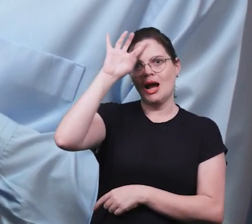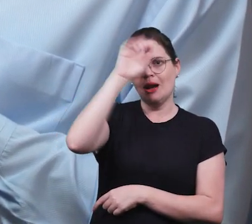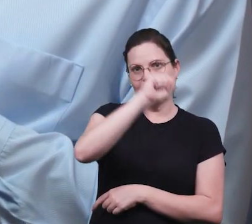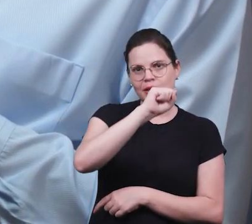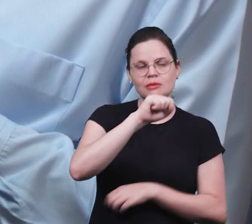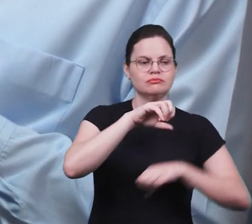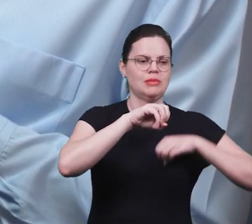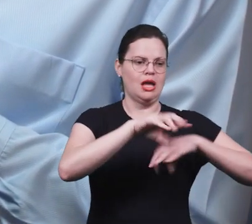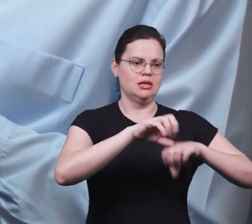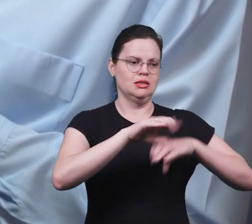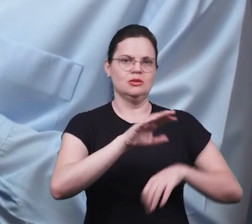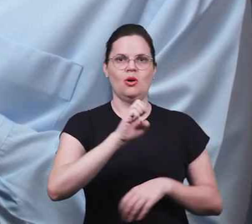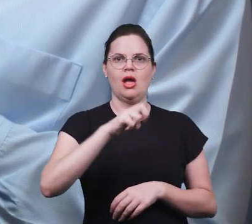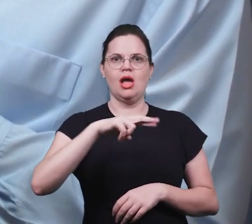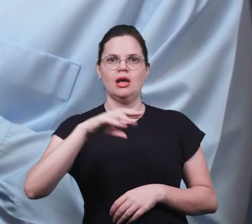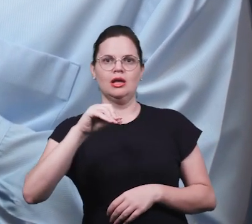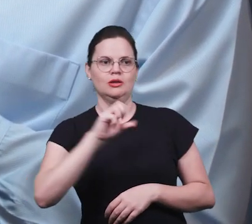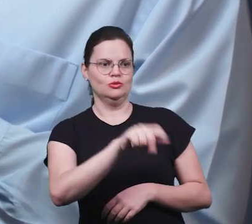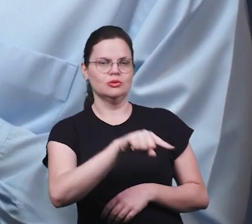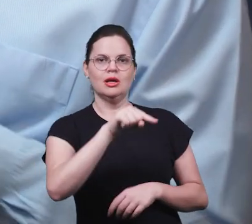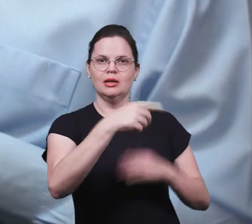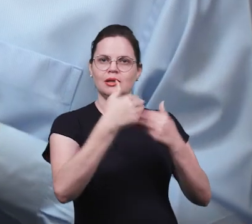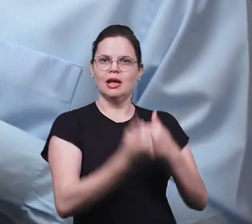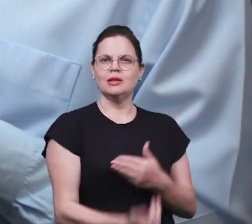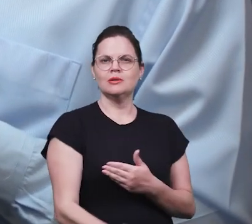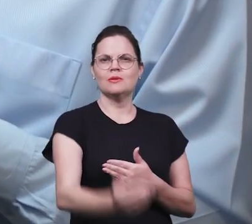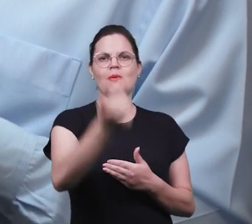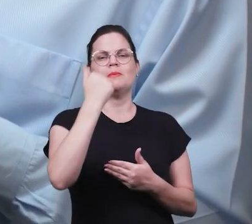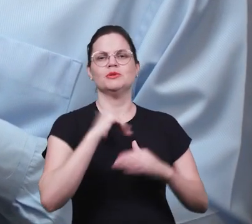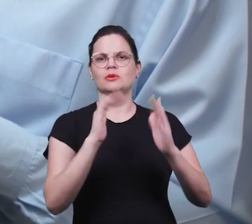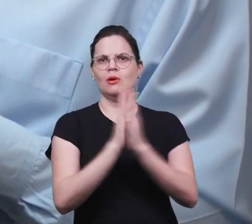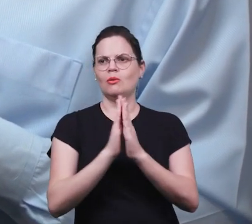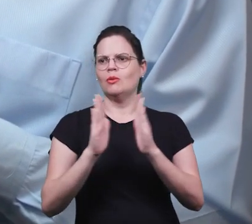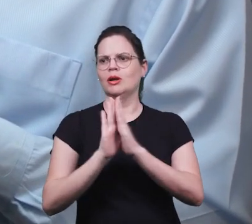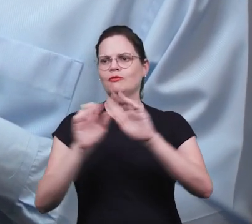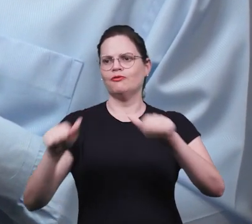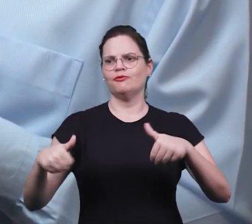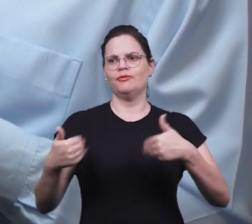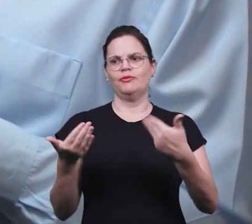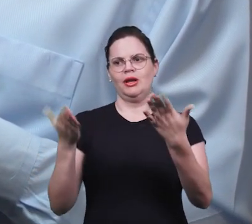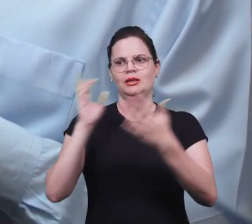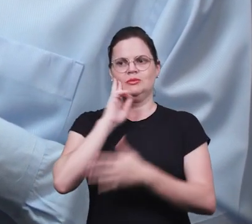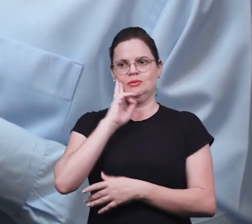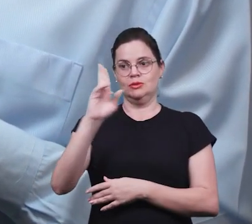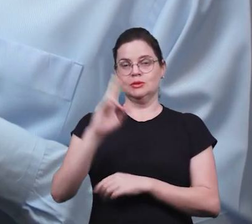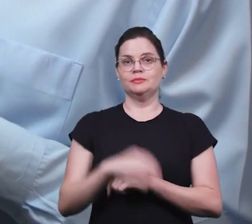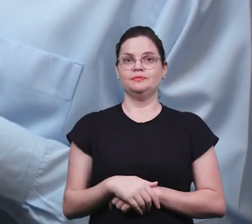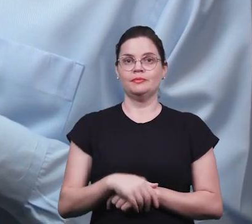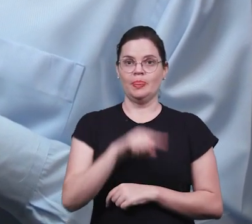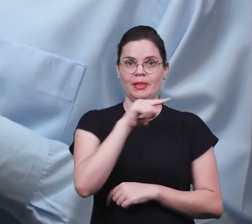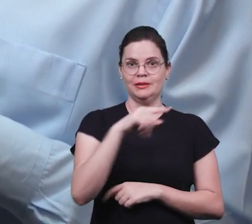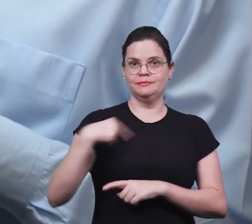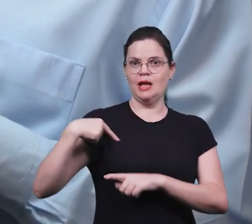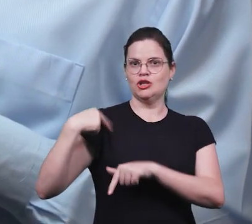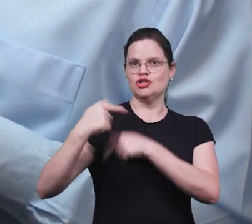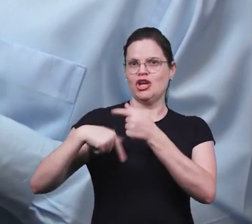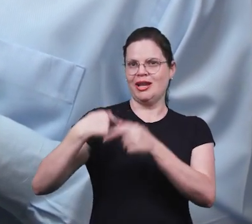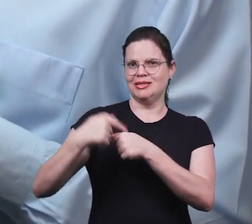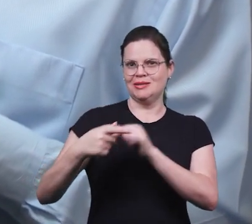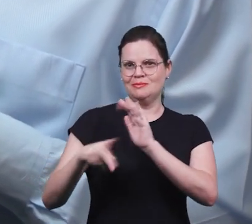do Senhor começou a ser invocado, e Enos, a geração de Enos vai